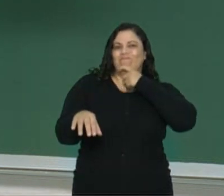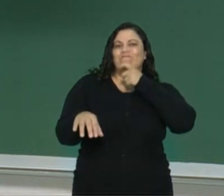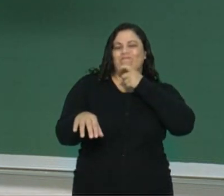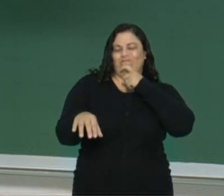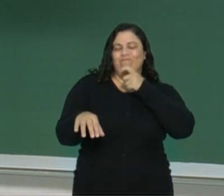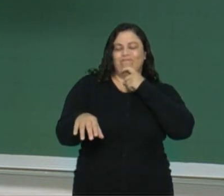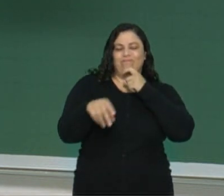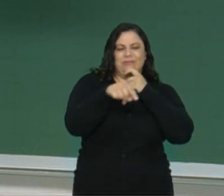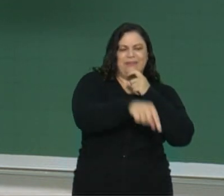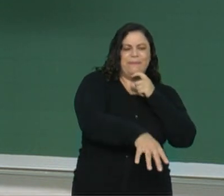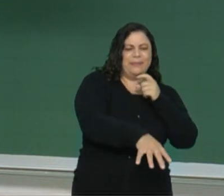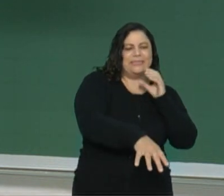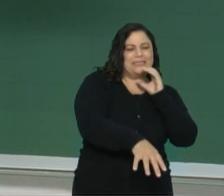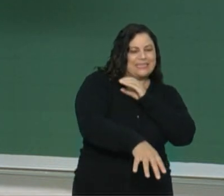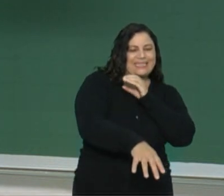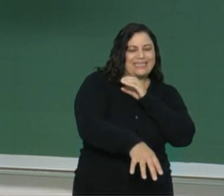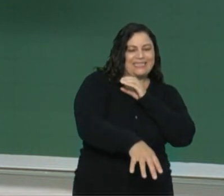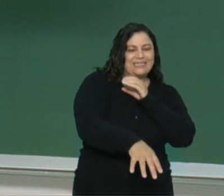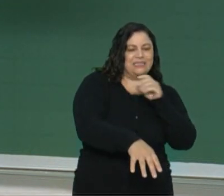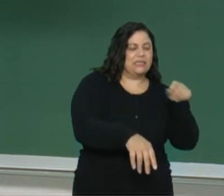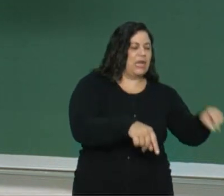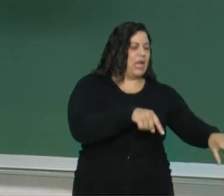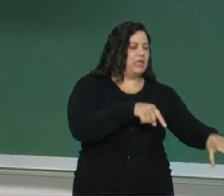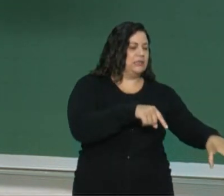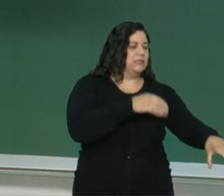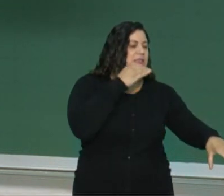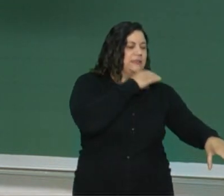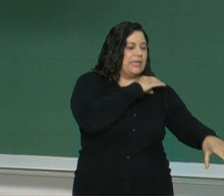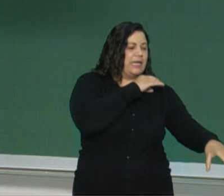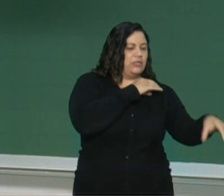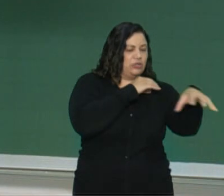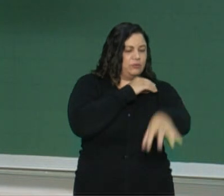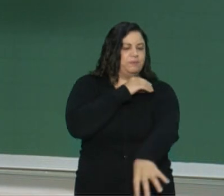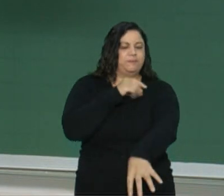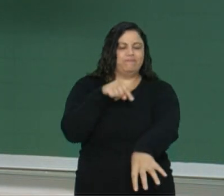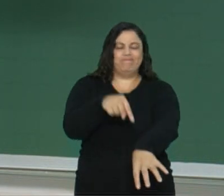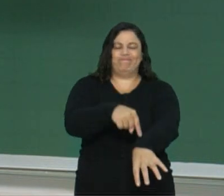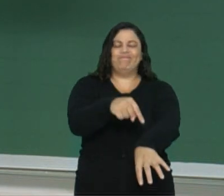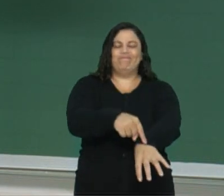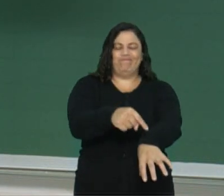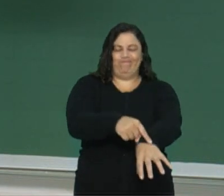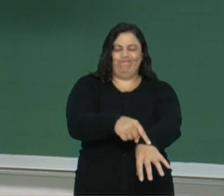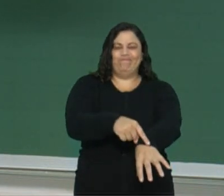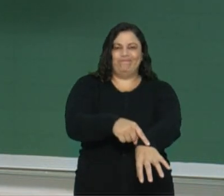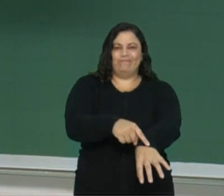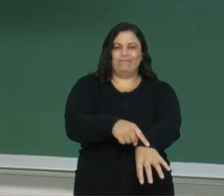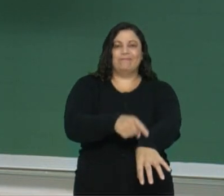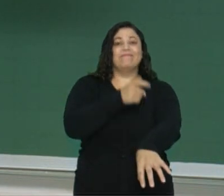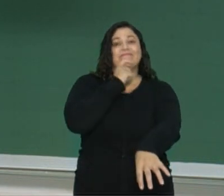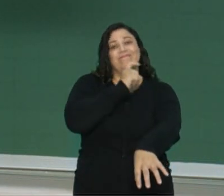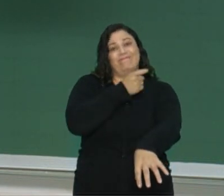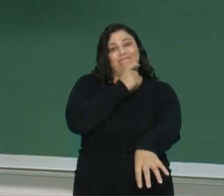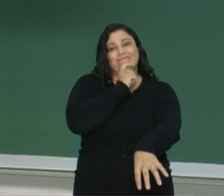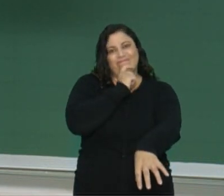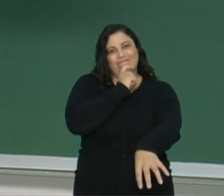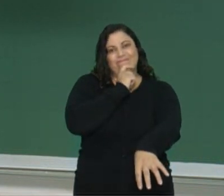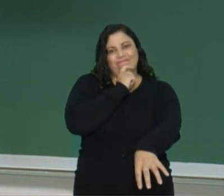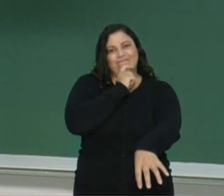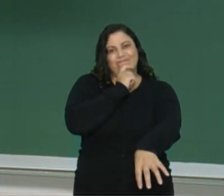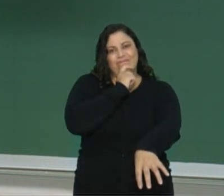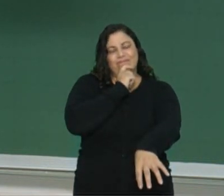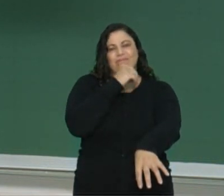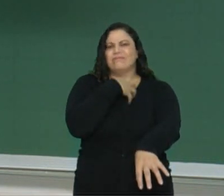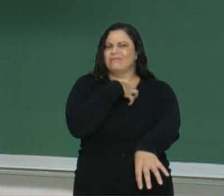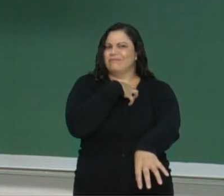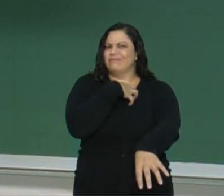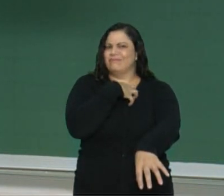do meio tá quente. A mão que saiu da água quente vai parecer que essa água está gelada. O